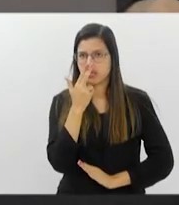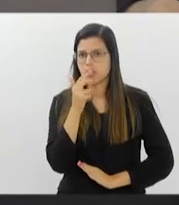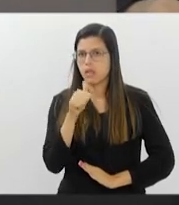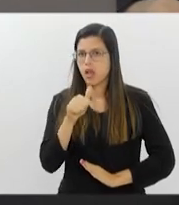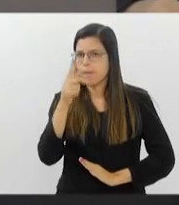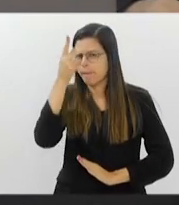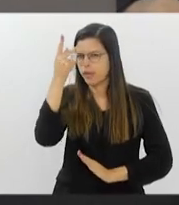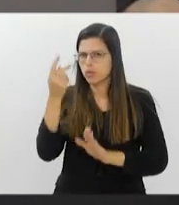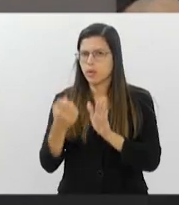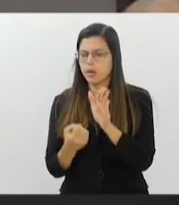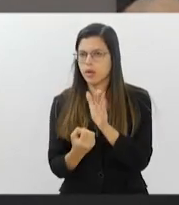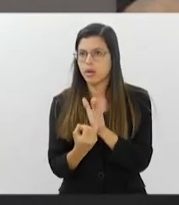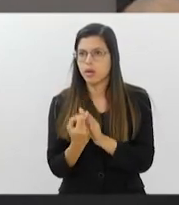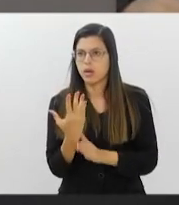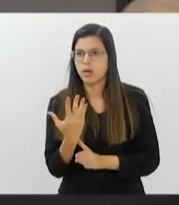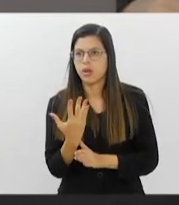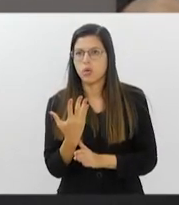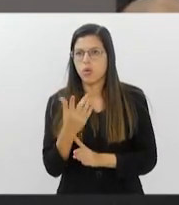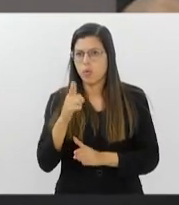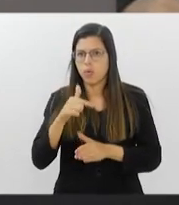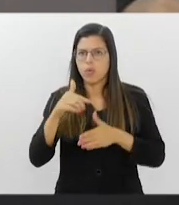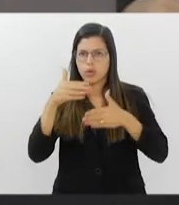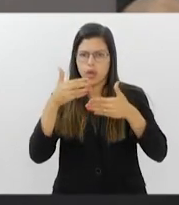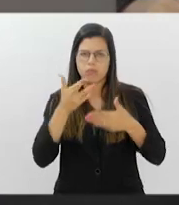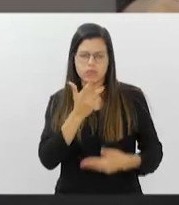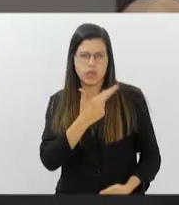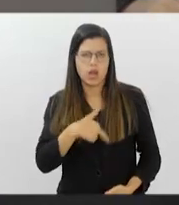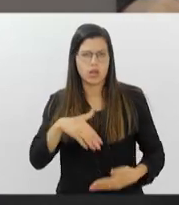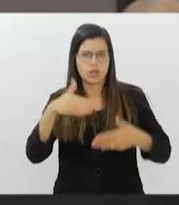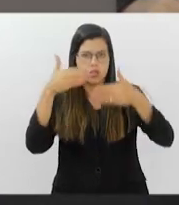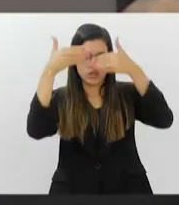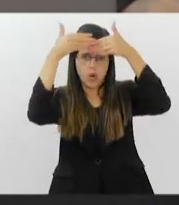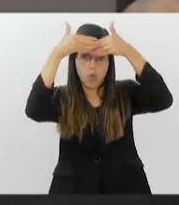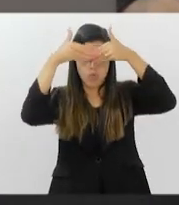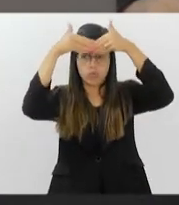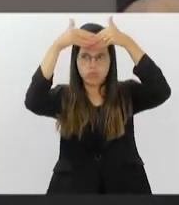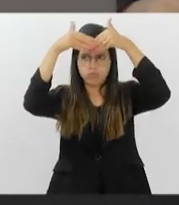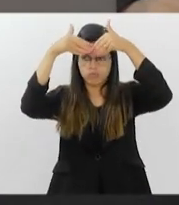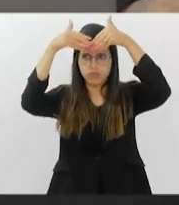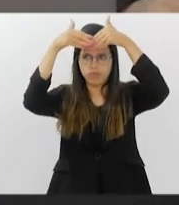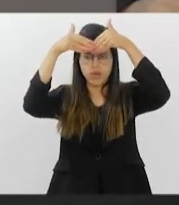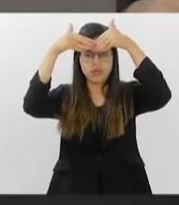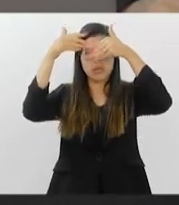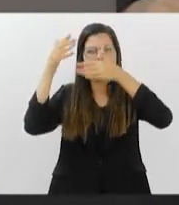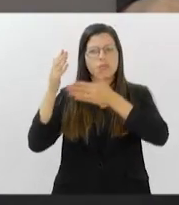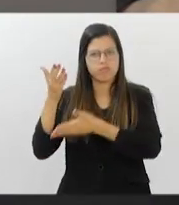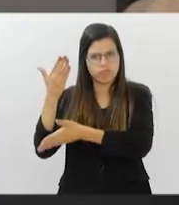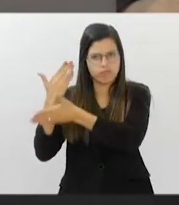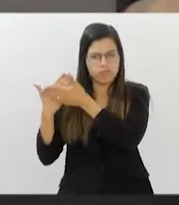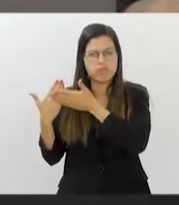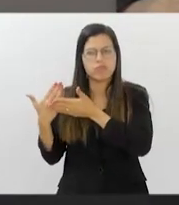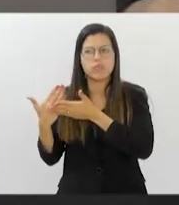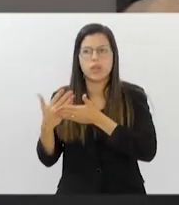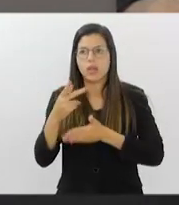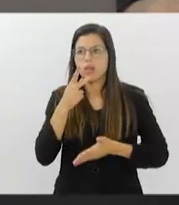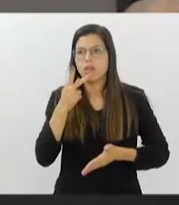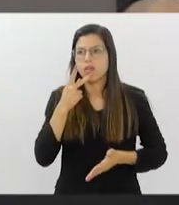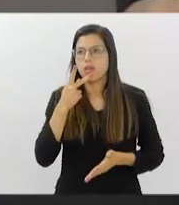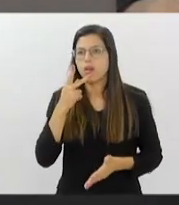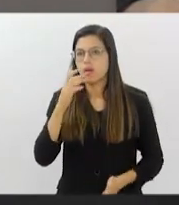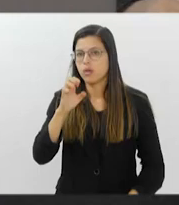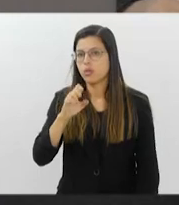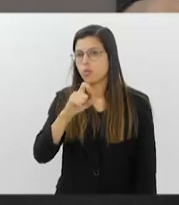autor, que é um bandista muito antigo, ele está falando no Exu genérico,